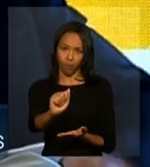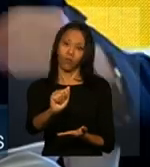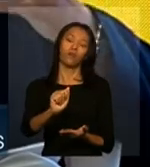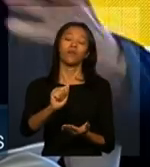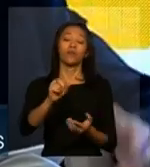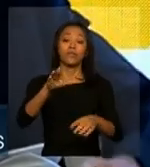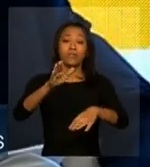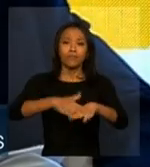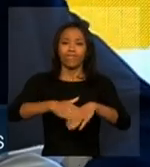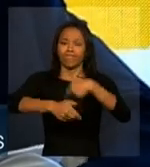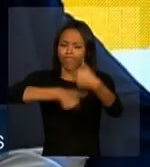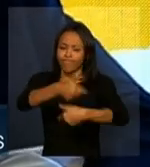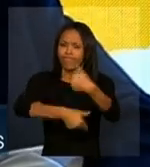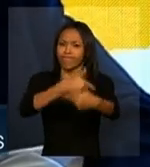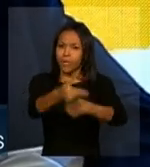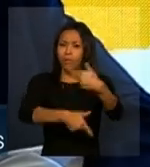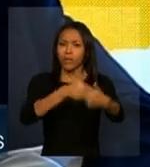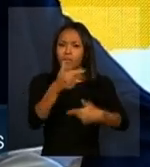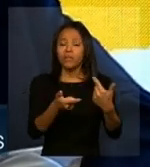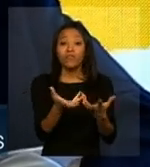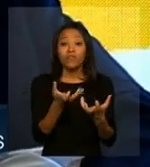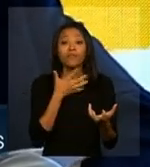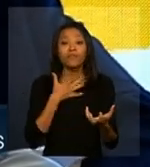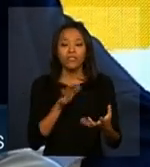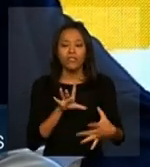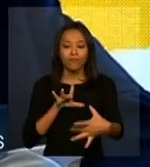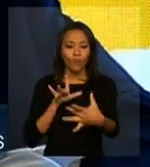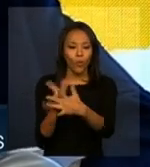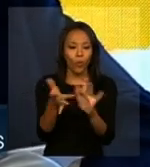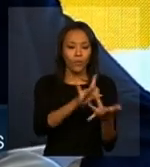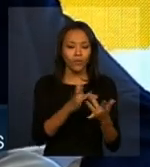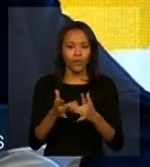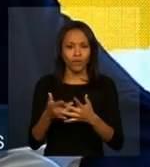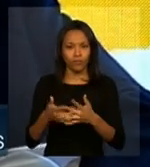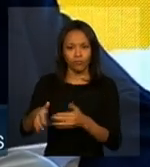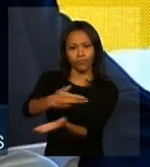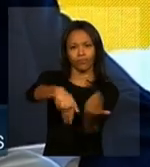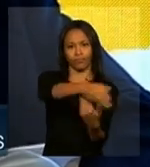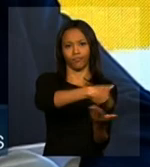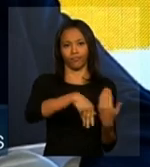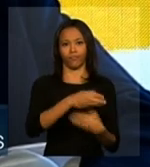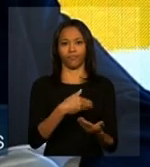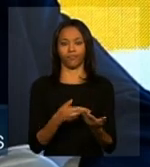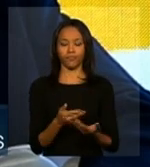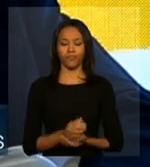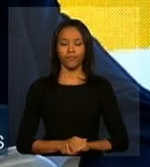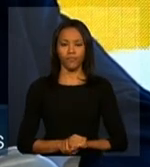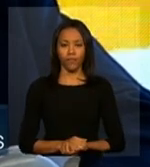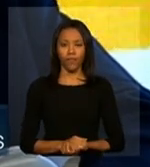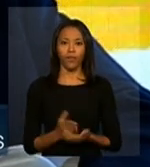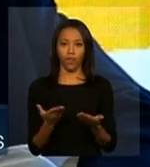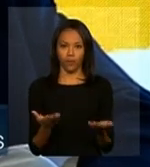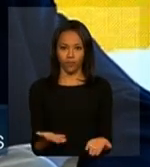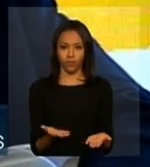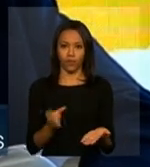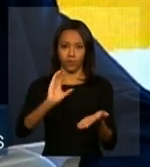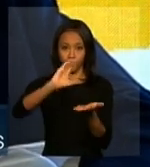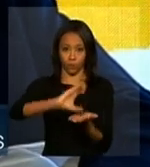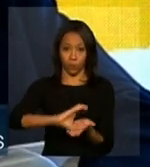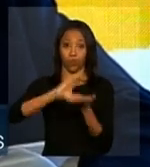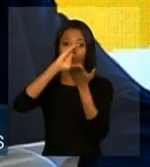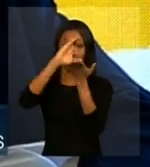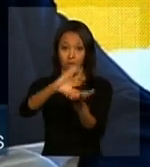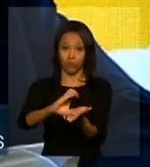sua inspiração de intersetorialidade, e não foi à toa que o